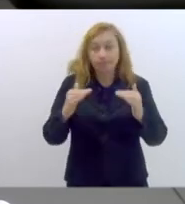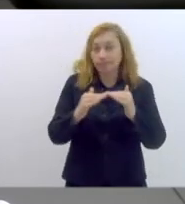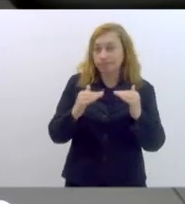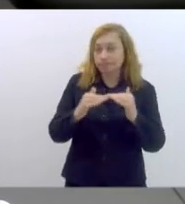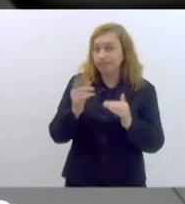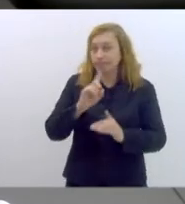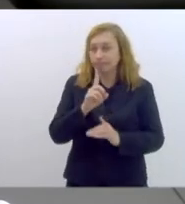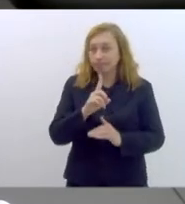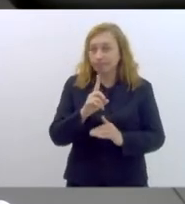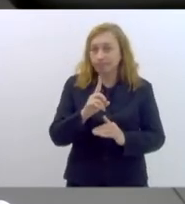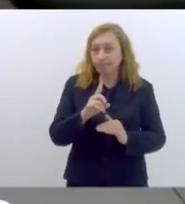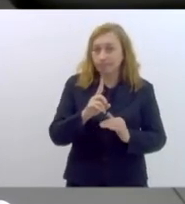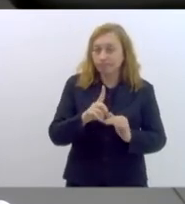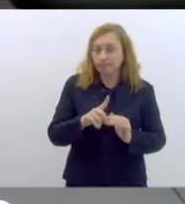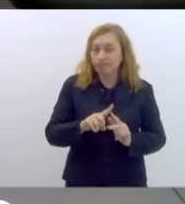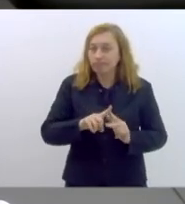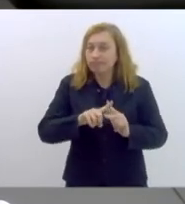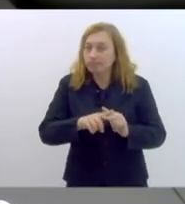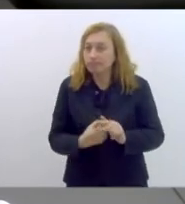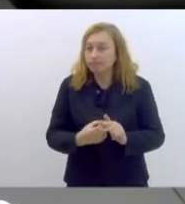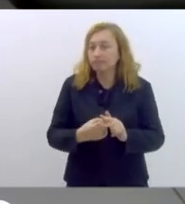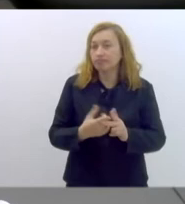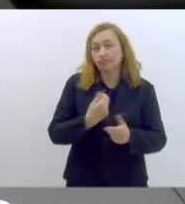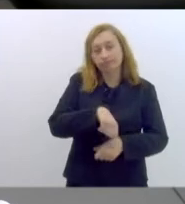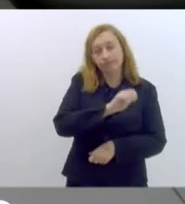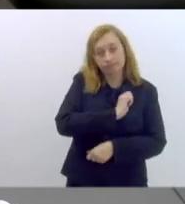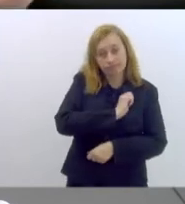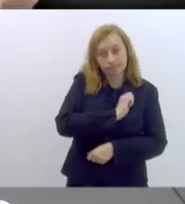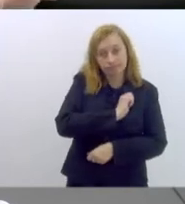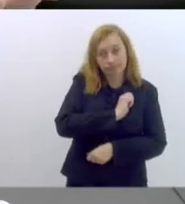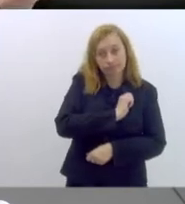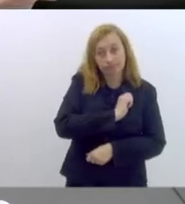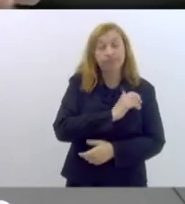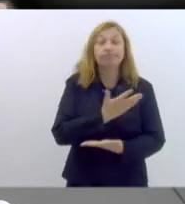de recuperação fiscal, isso é